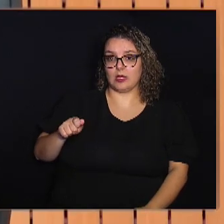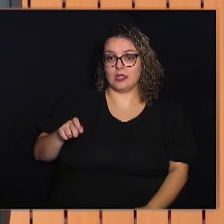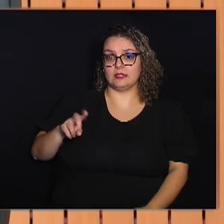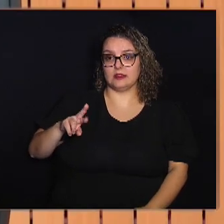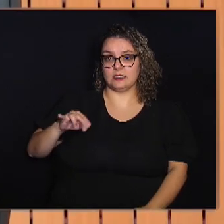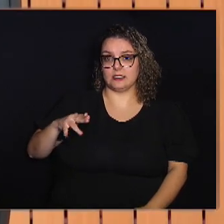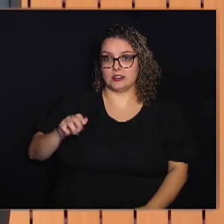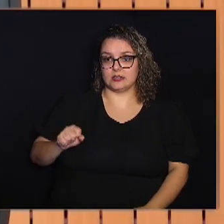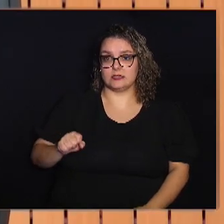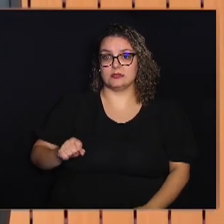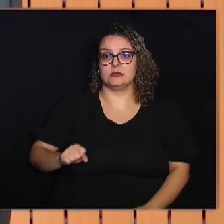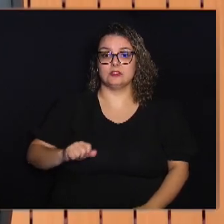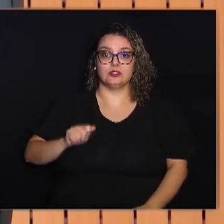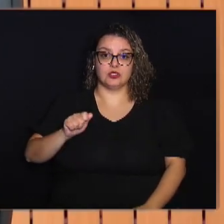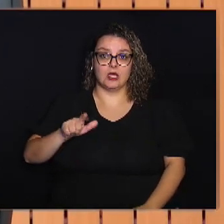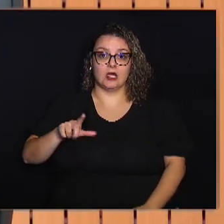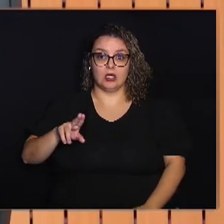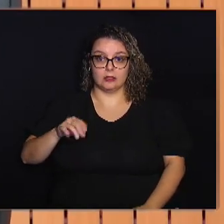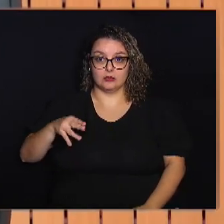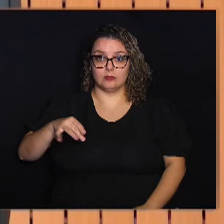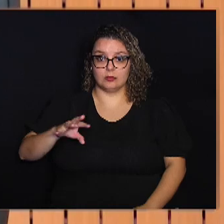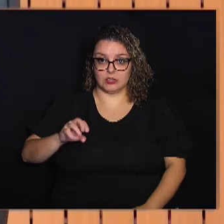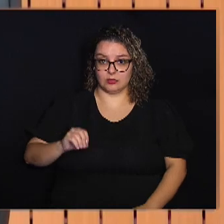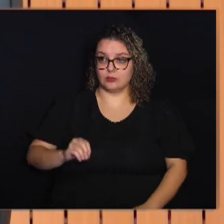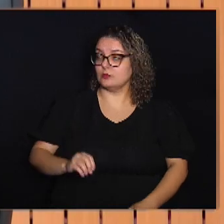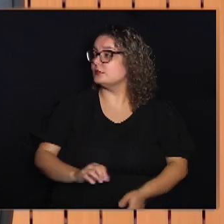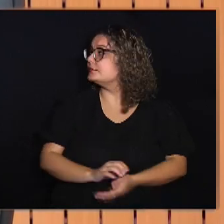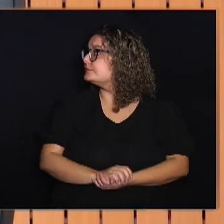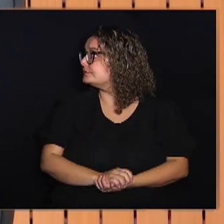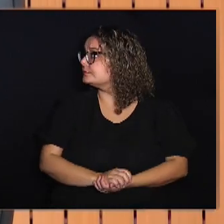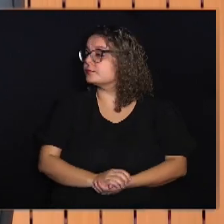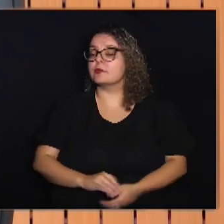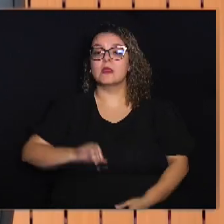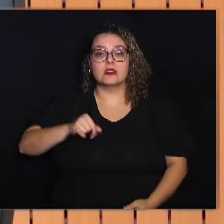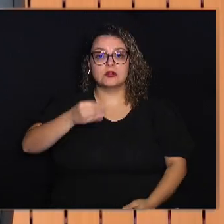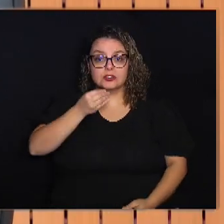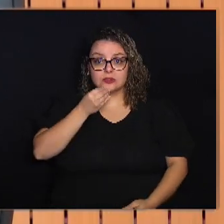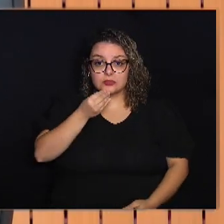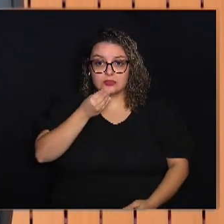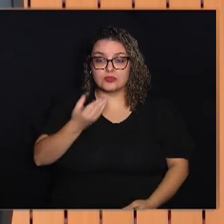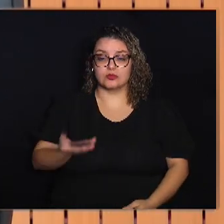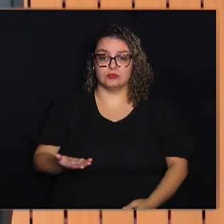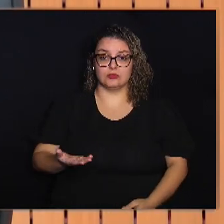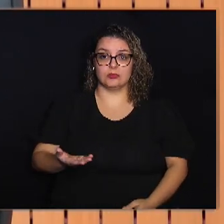a oportunidade, participe, e tudo que o pastor Jair falou aqui é de graça, não tem